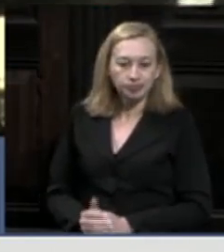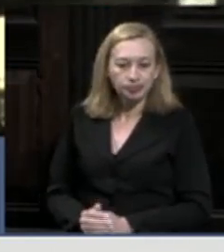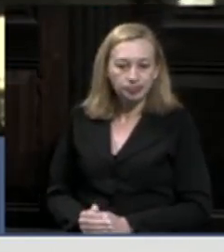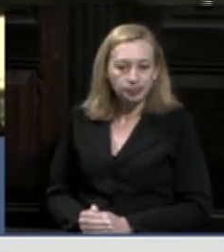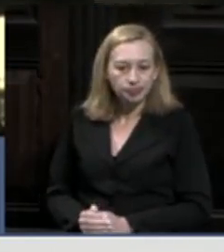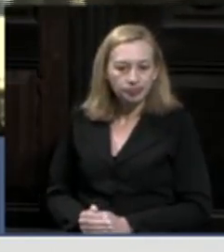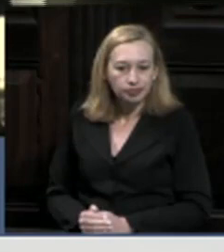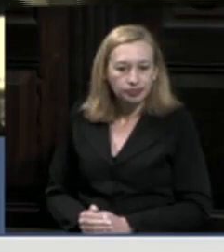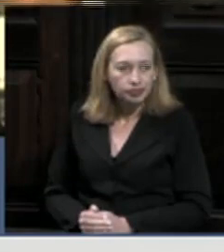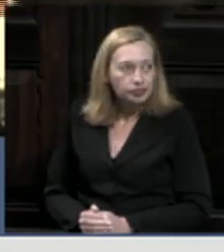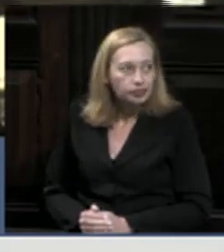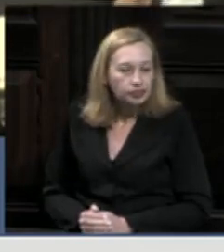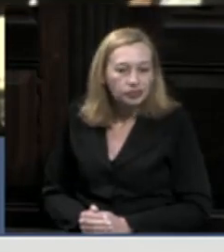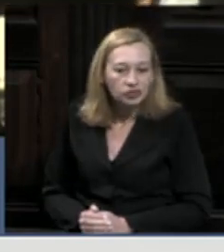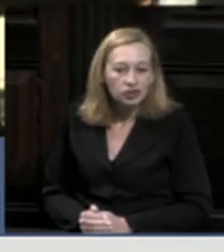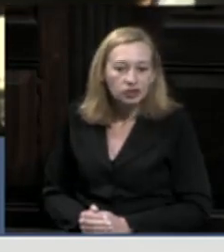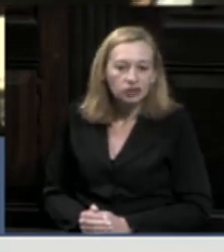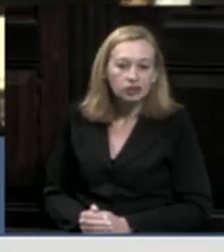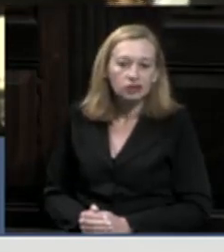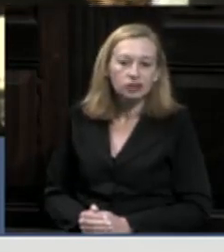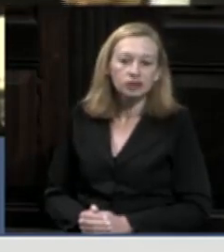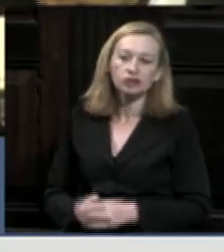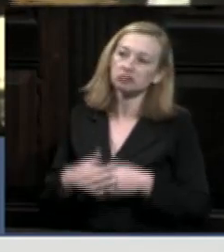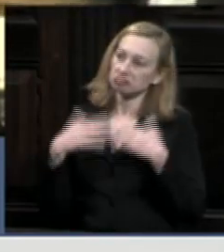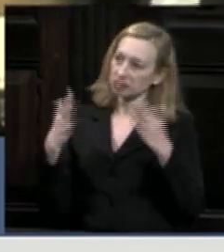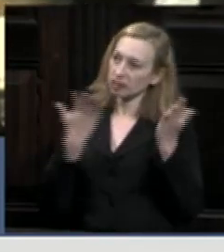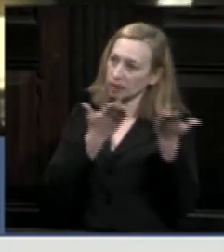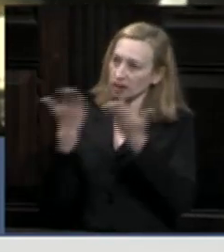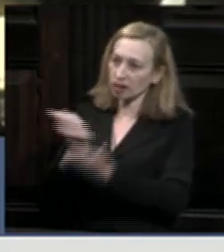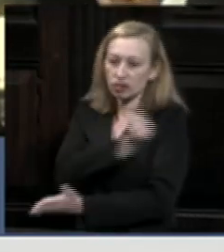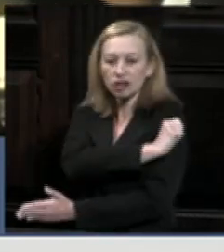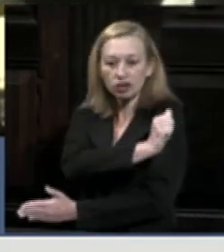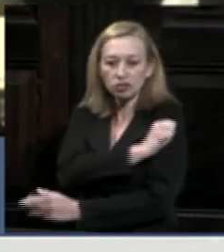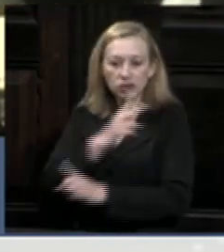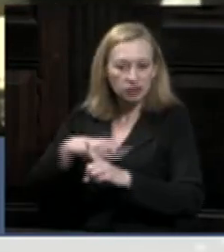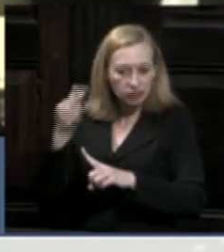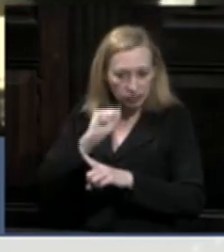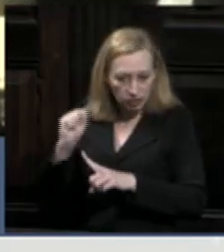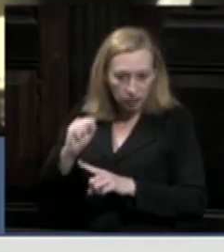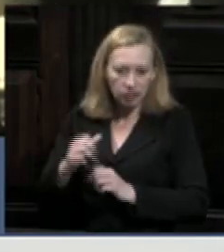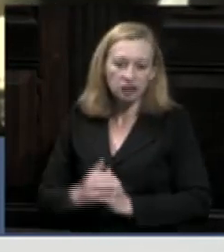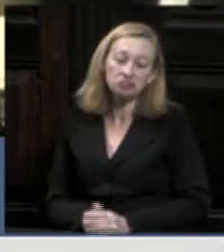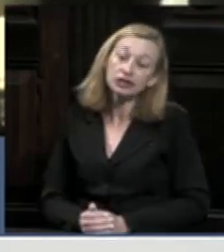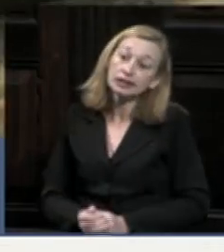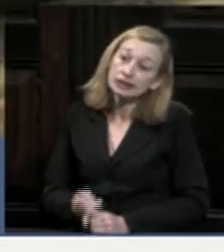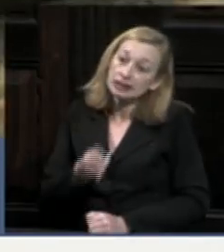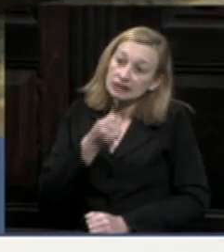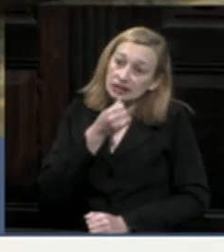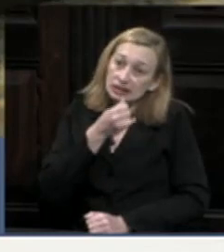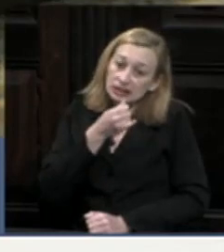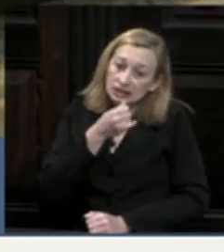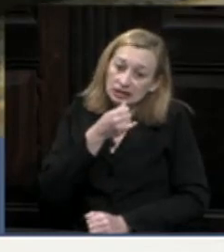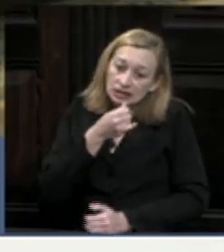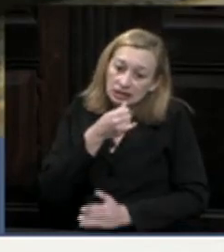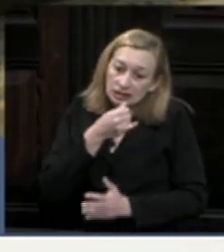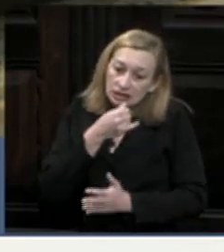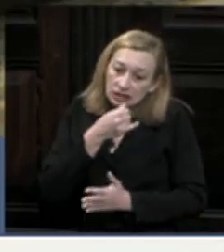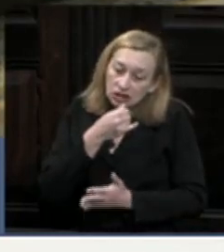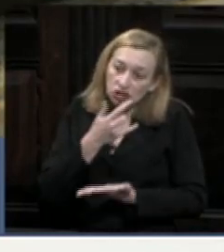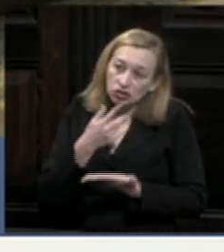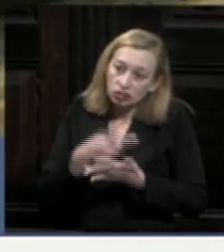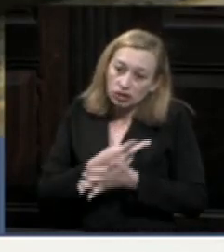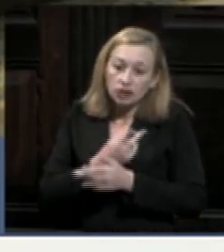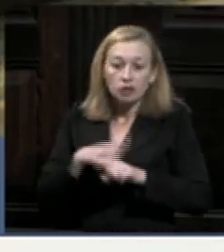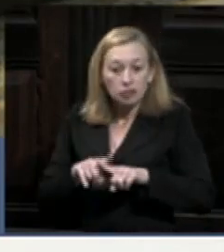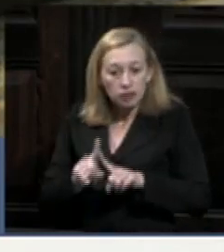cumprimentar os estudantes por essa vitória lamentar o que aconteceu com a advogada valéria